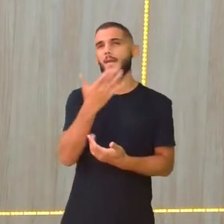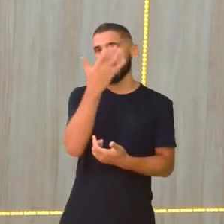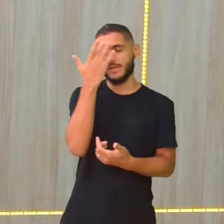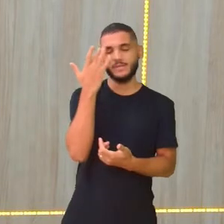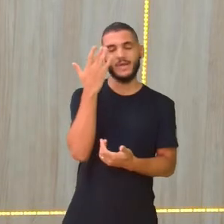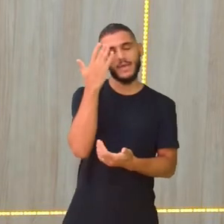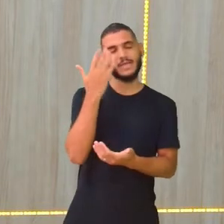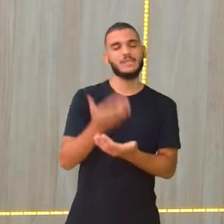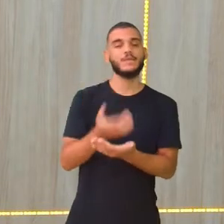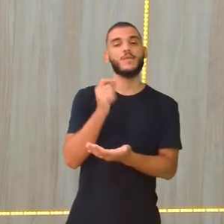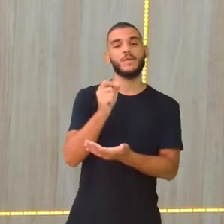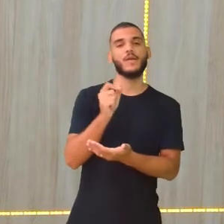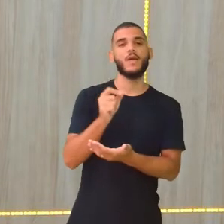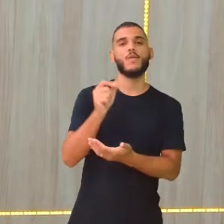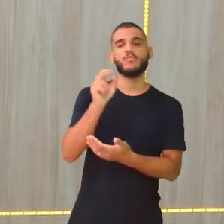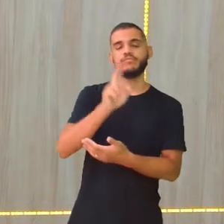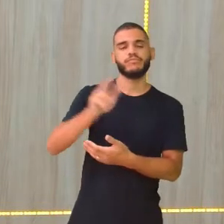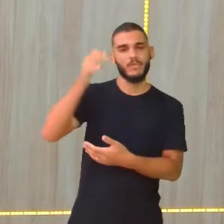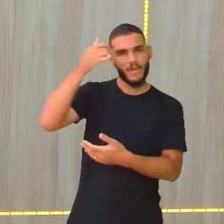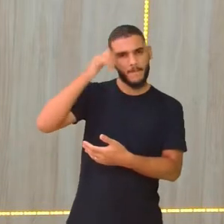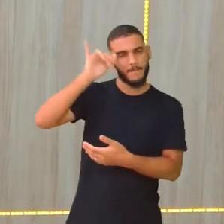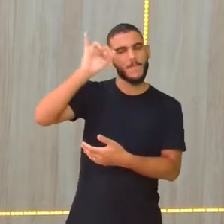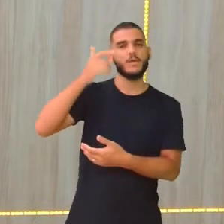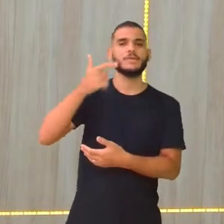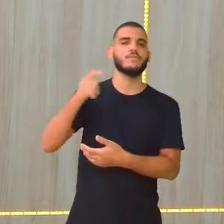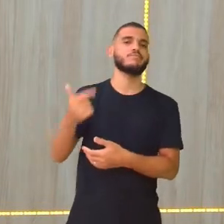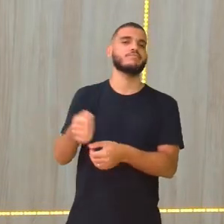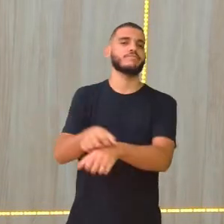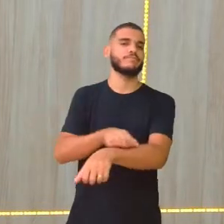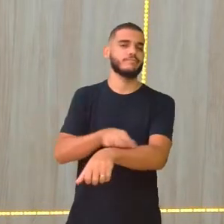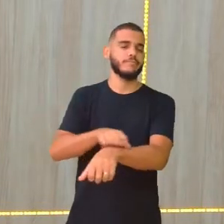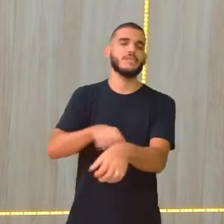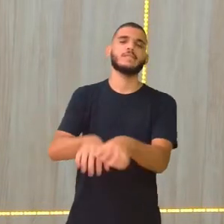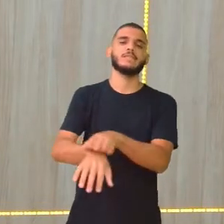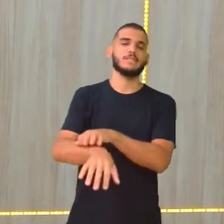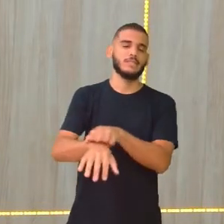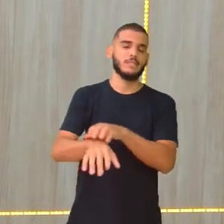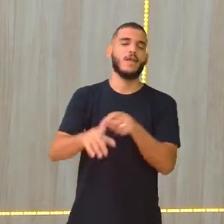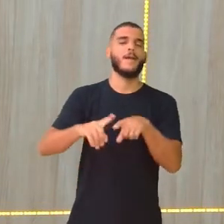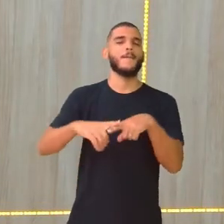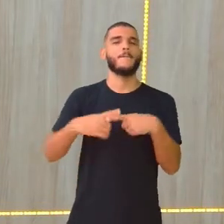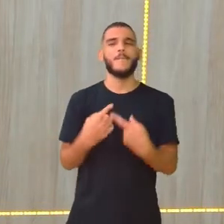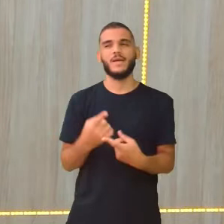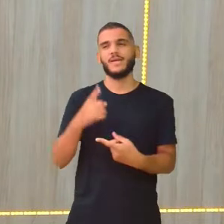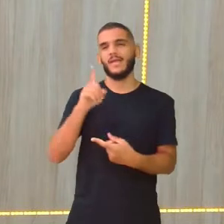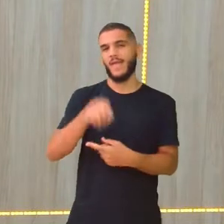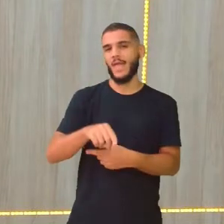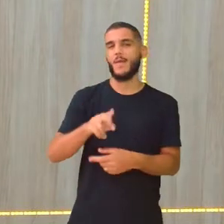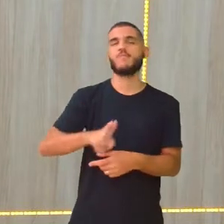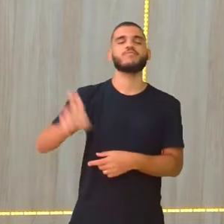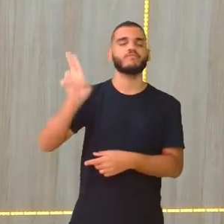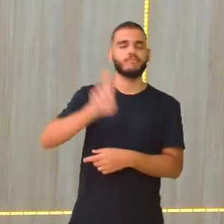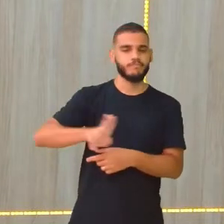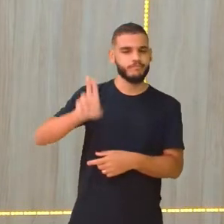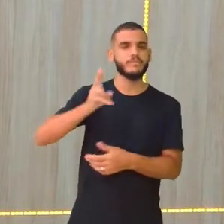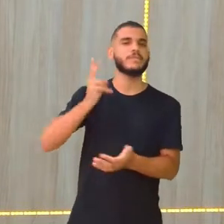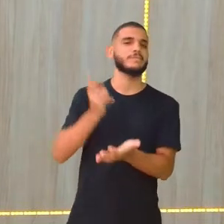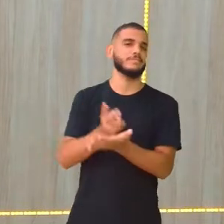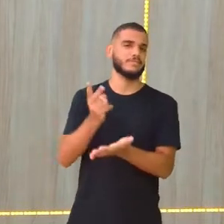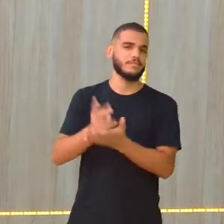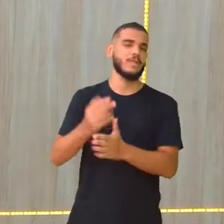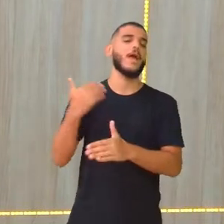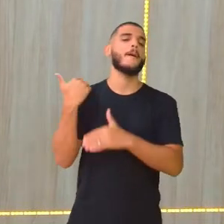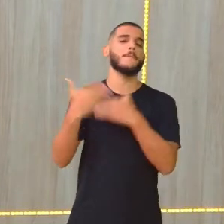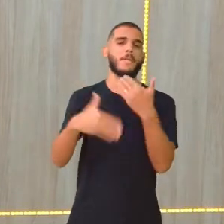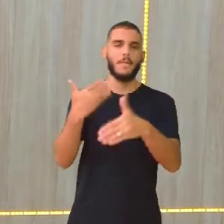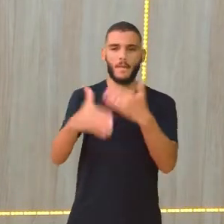com boi, então não tinha muita a questão aí da alergia, não apresentava alergia, mas eram muito mais usada a questão desse